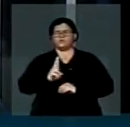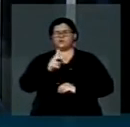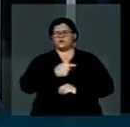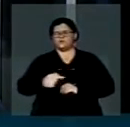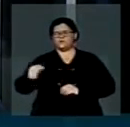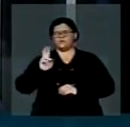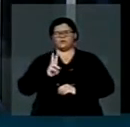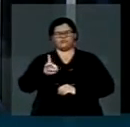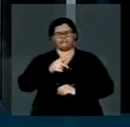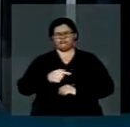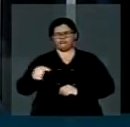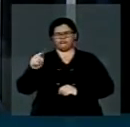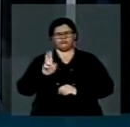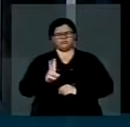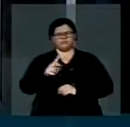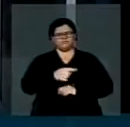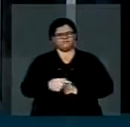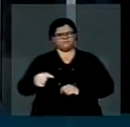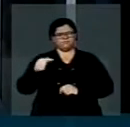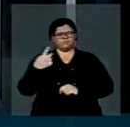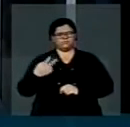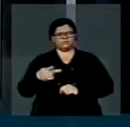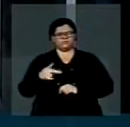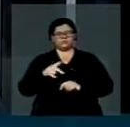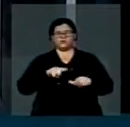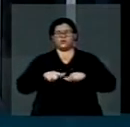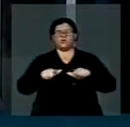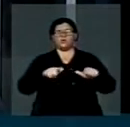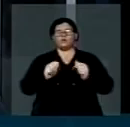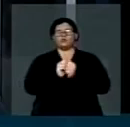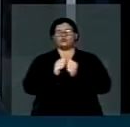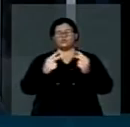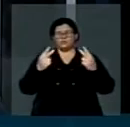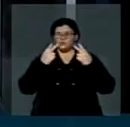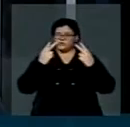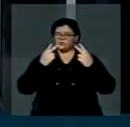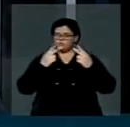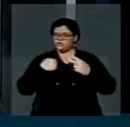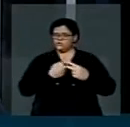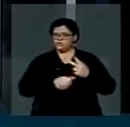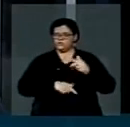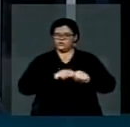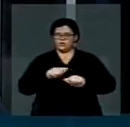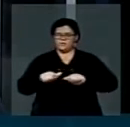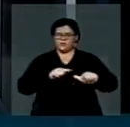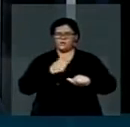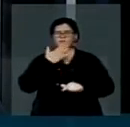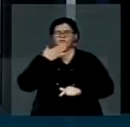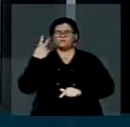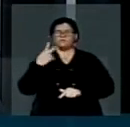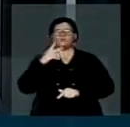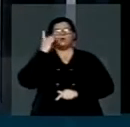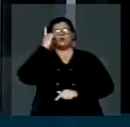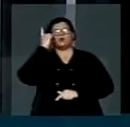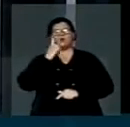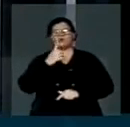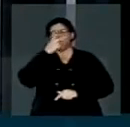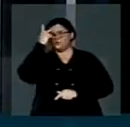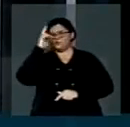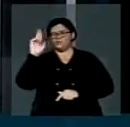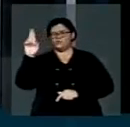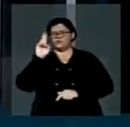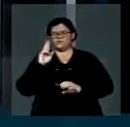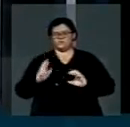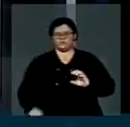conosco aqui, acompanhando os trabalhos legislativos, e são representantes, muito dignos representantes